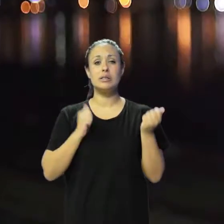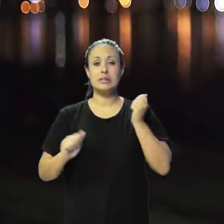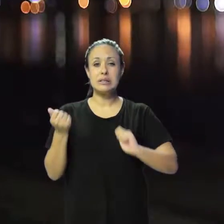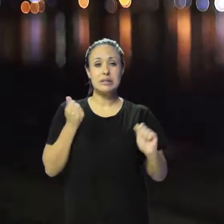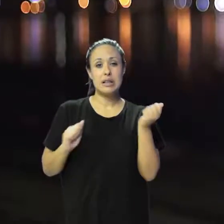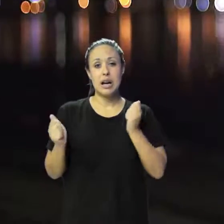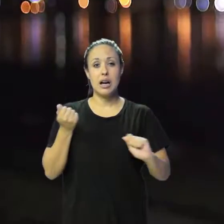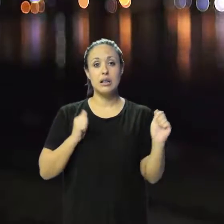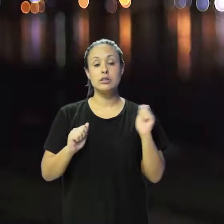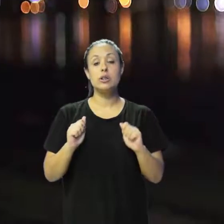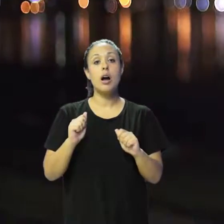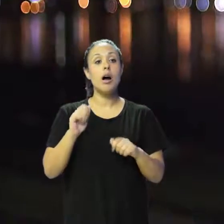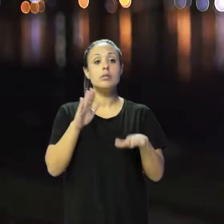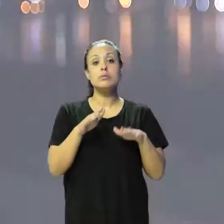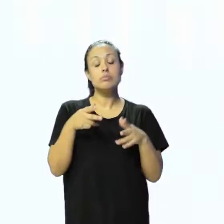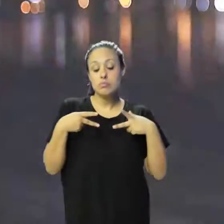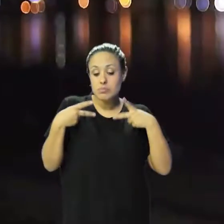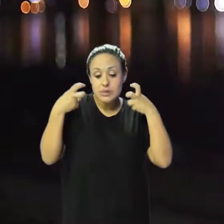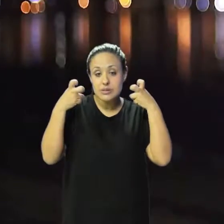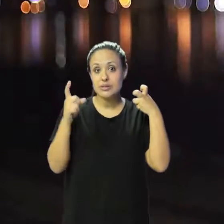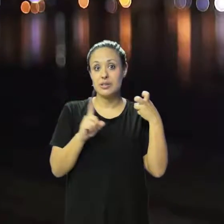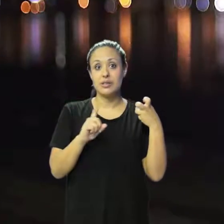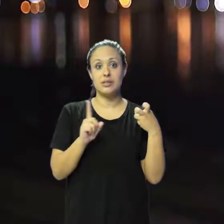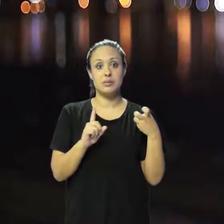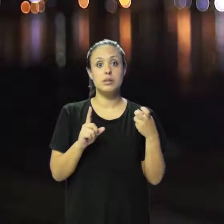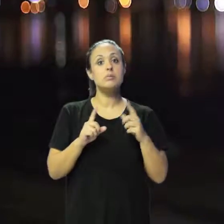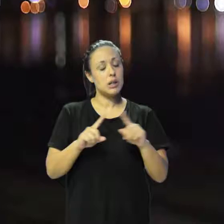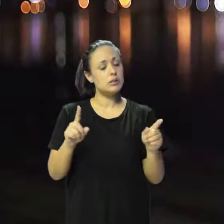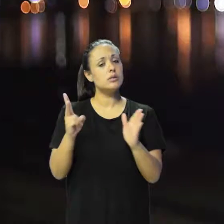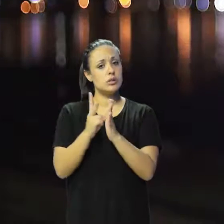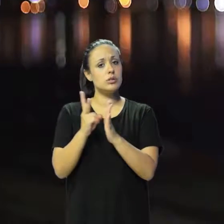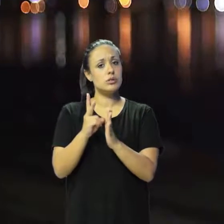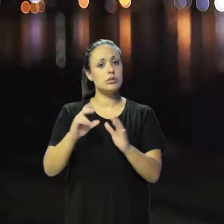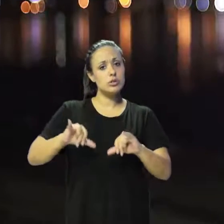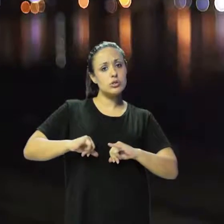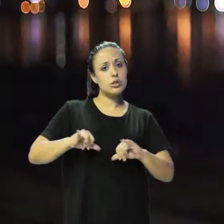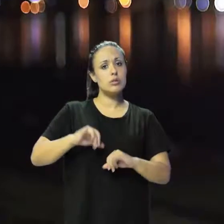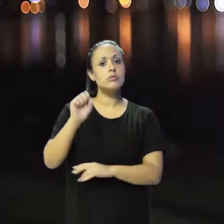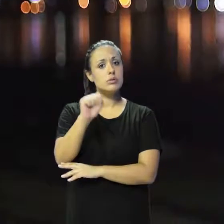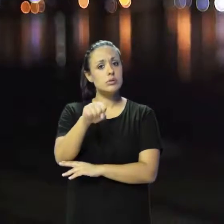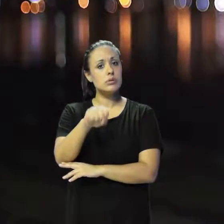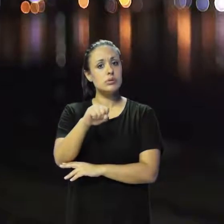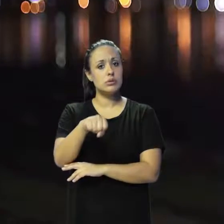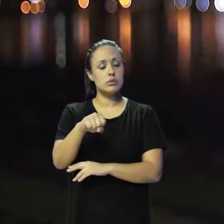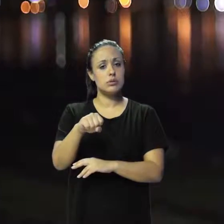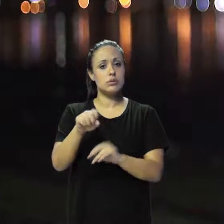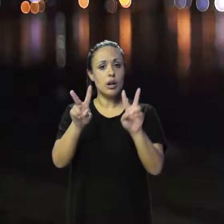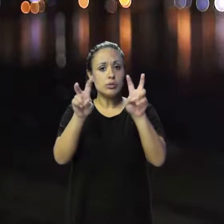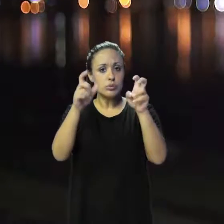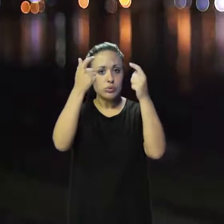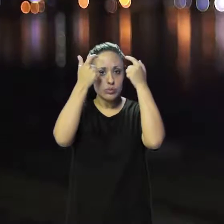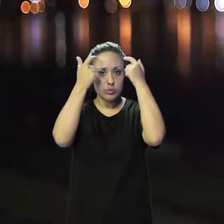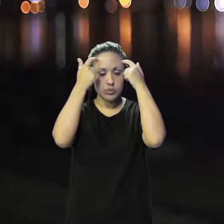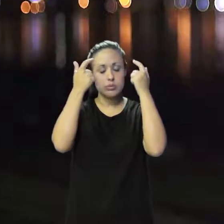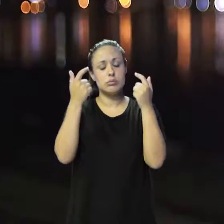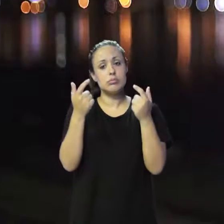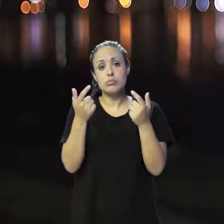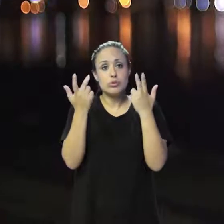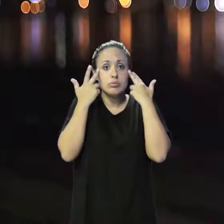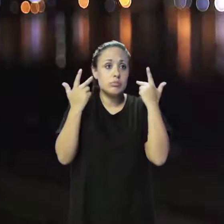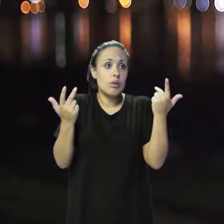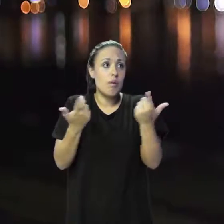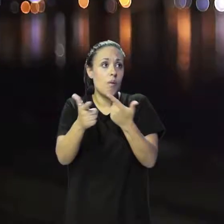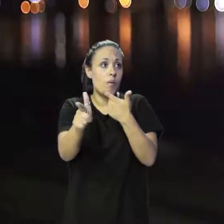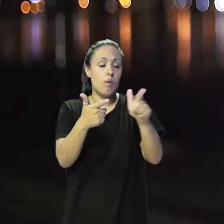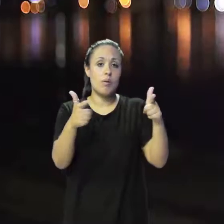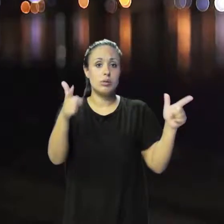nem sabem que estão passando por aquilo, sabe? Mas que os indígenas sofrem sim, né, com essas questões psíquicas. É